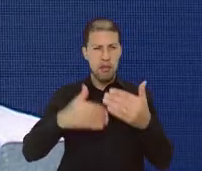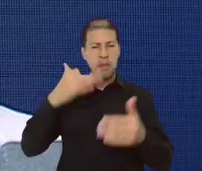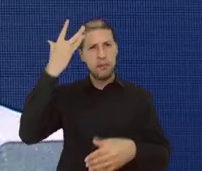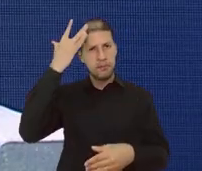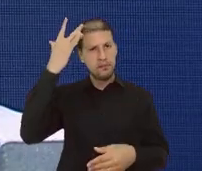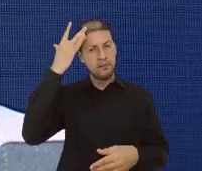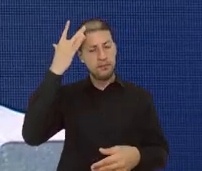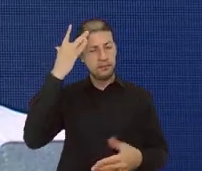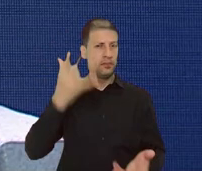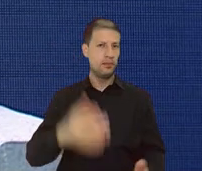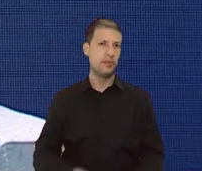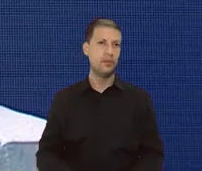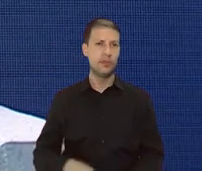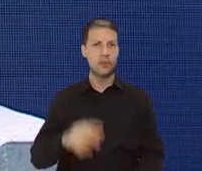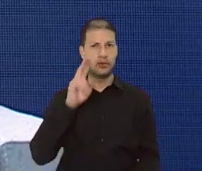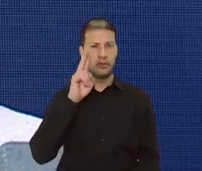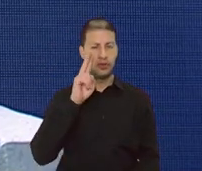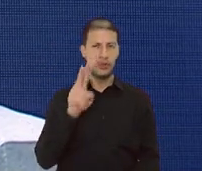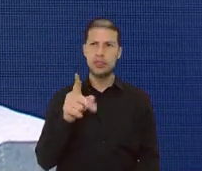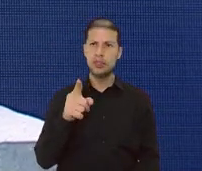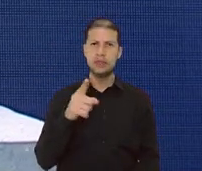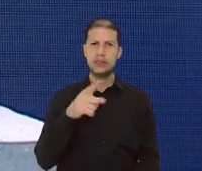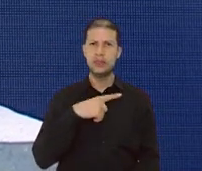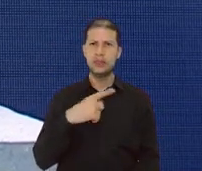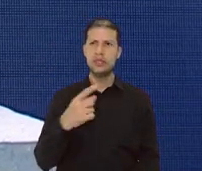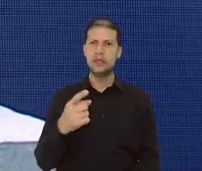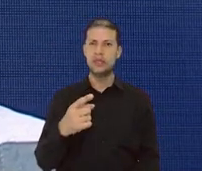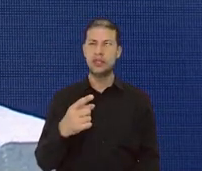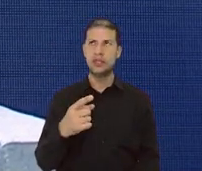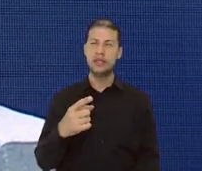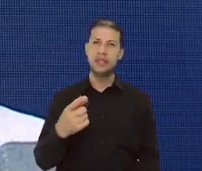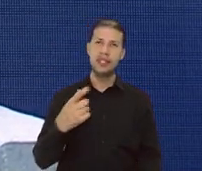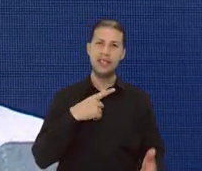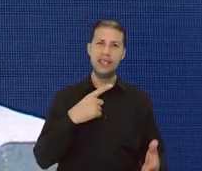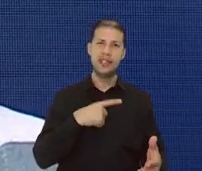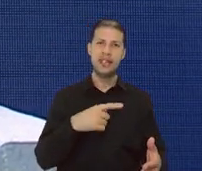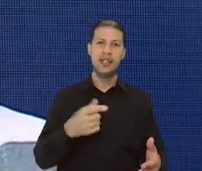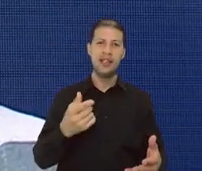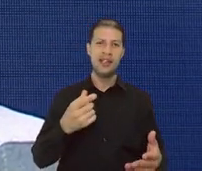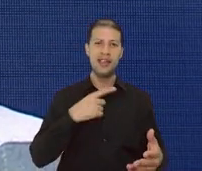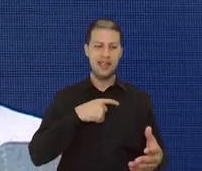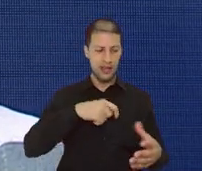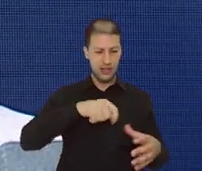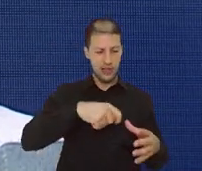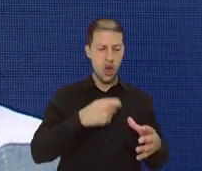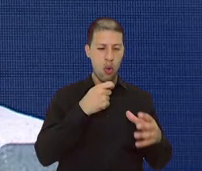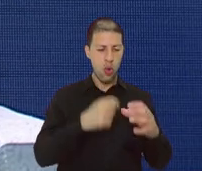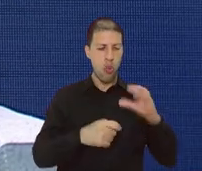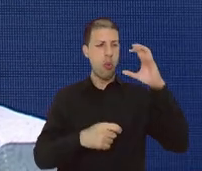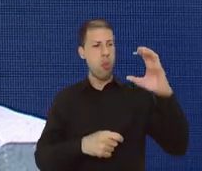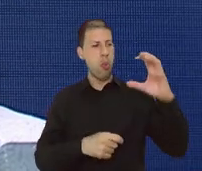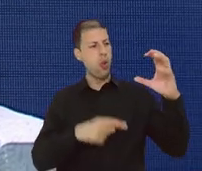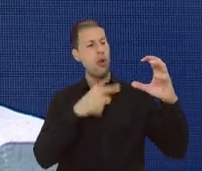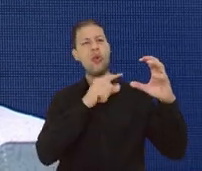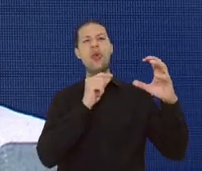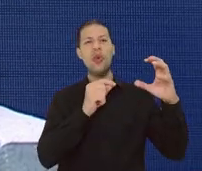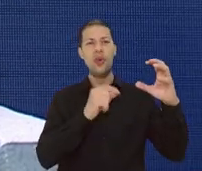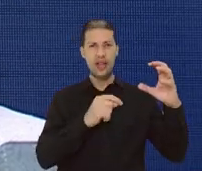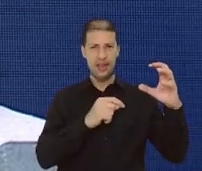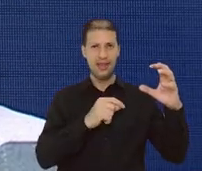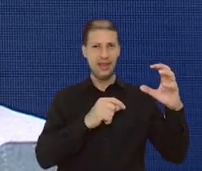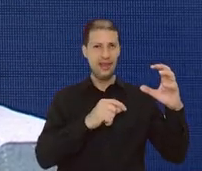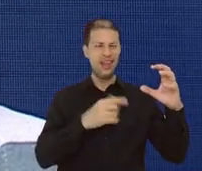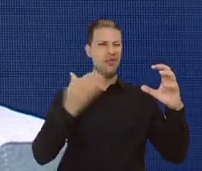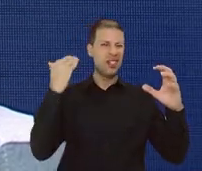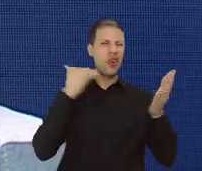no auge aí dessa segunda bolha vamos chamar assim empresa recebendo três quatro acordes em um ano não